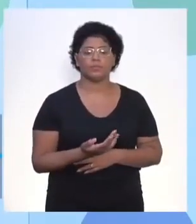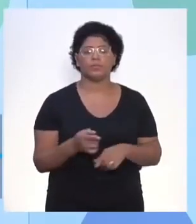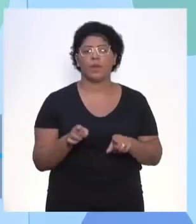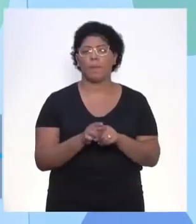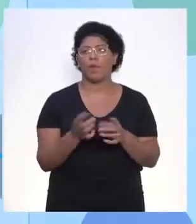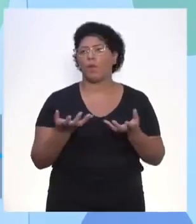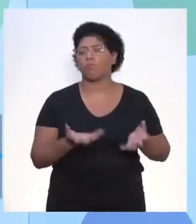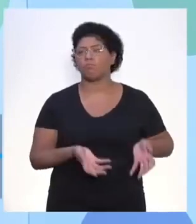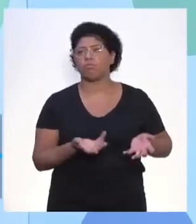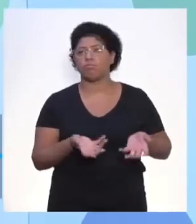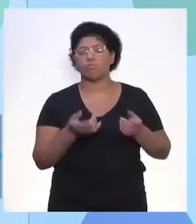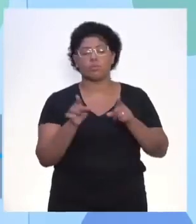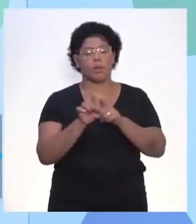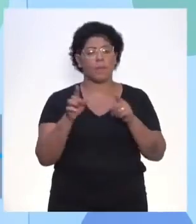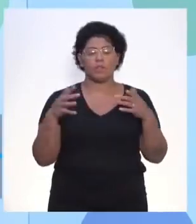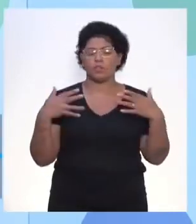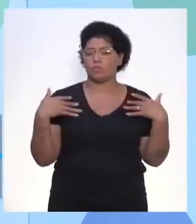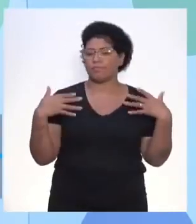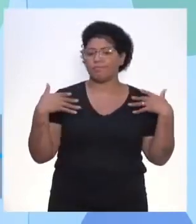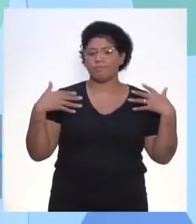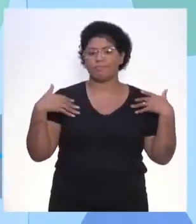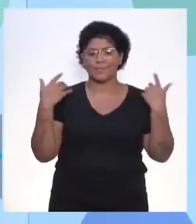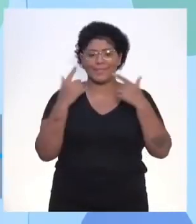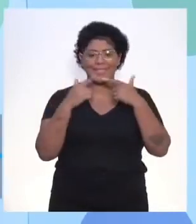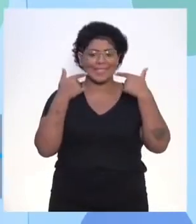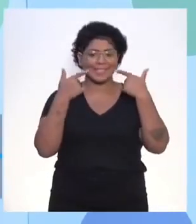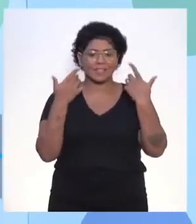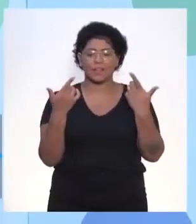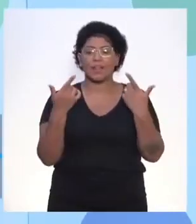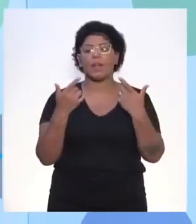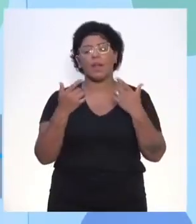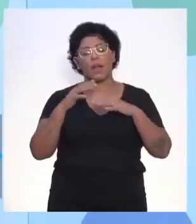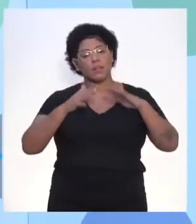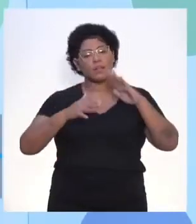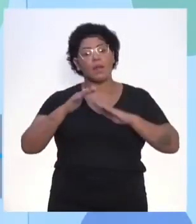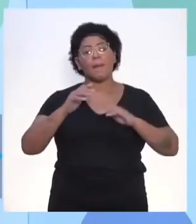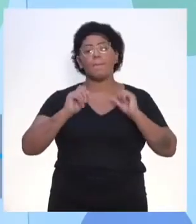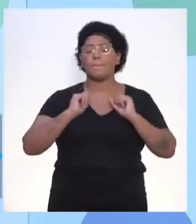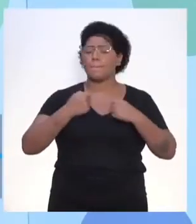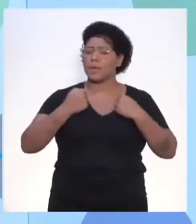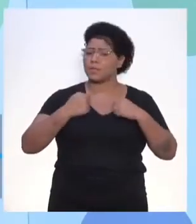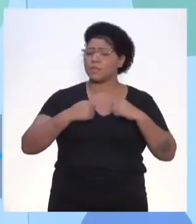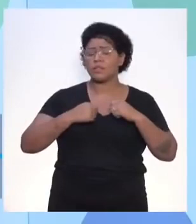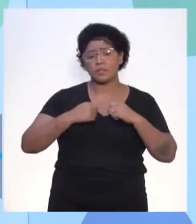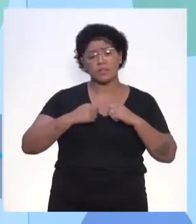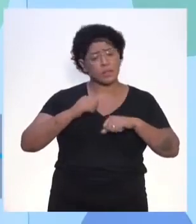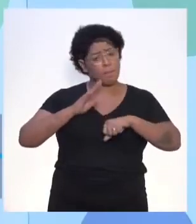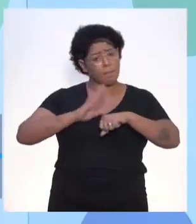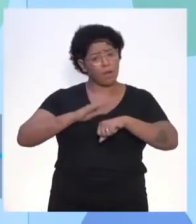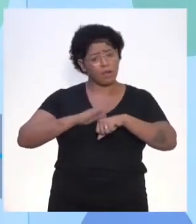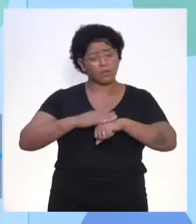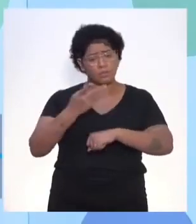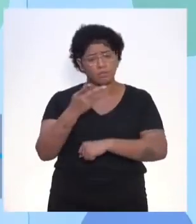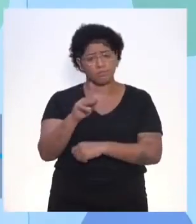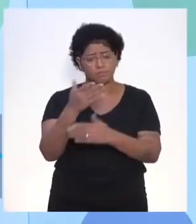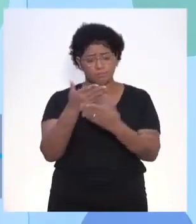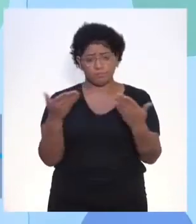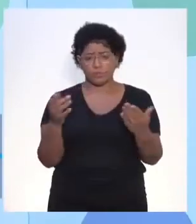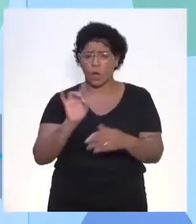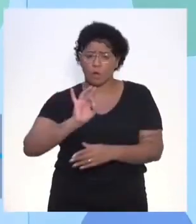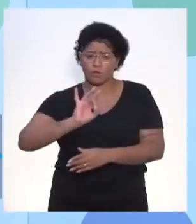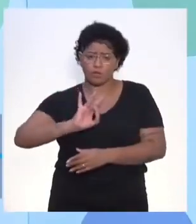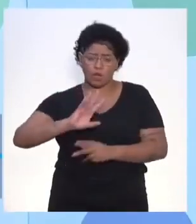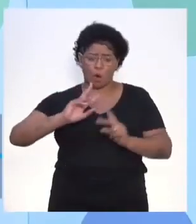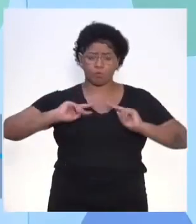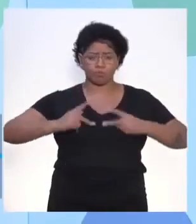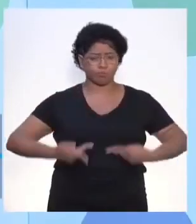disposto, né, divertido, né, Pro? Então, assim, é bom mesclar aí para você poder dizer mais sobre você, porque você não é só o corpo físico,